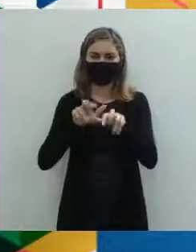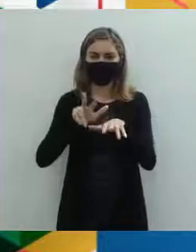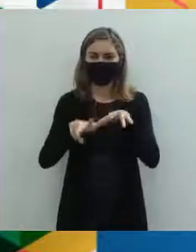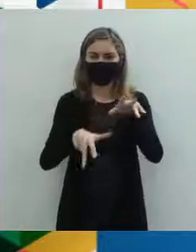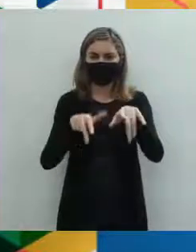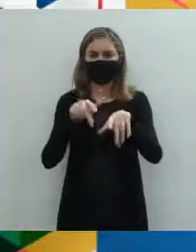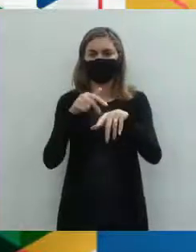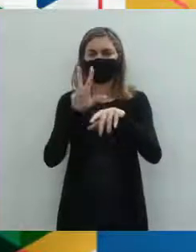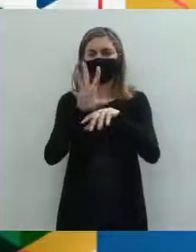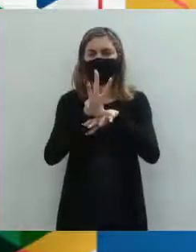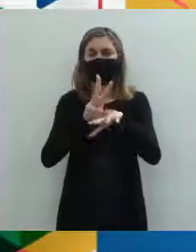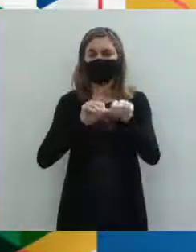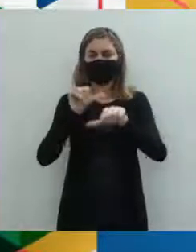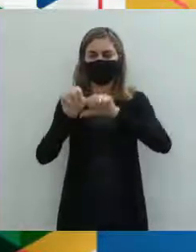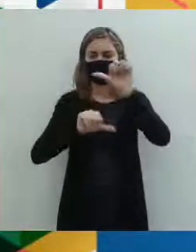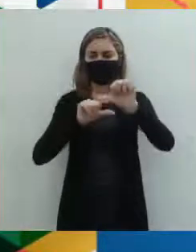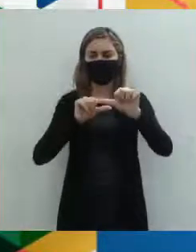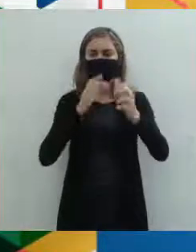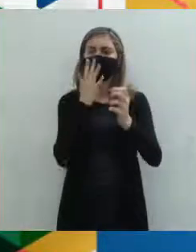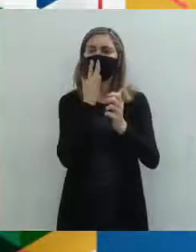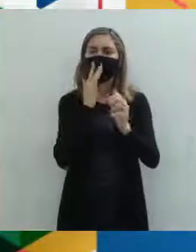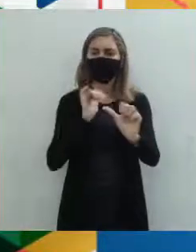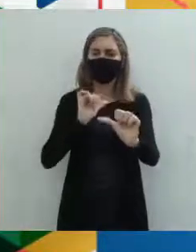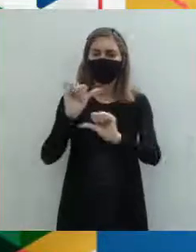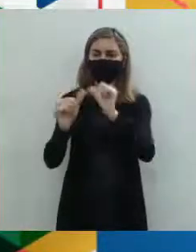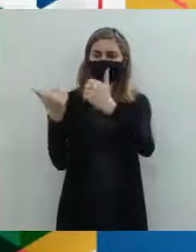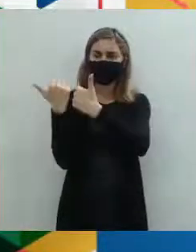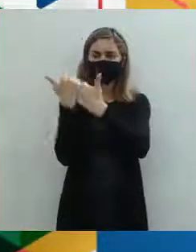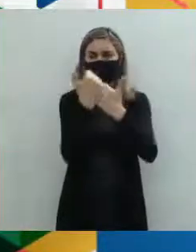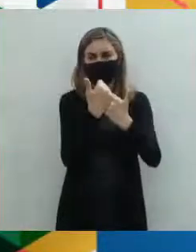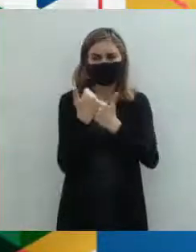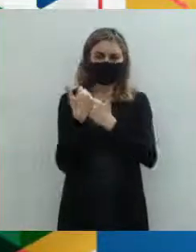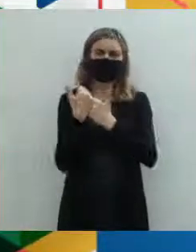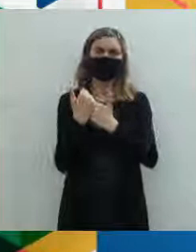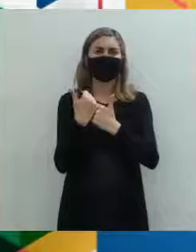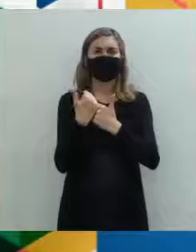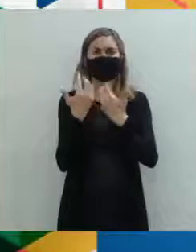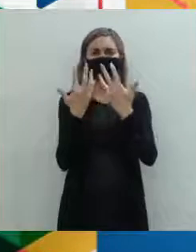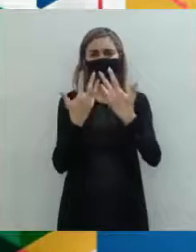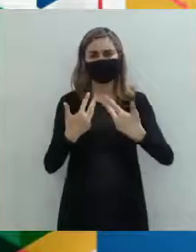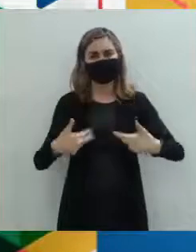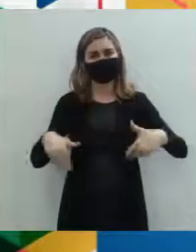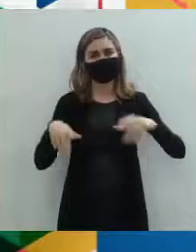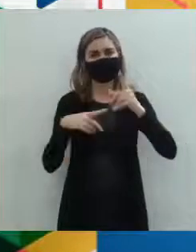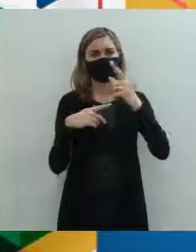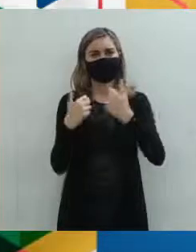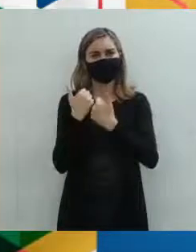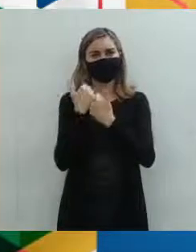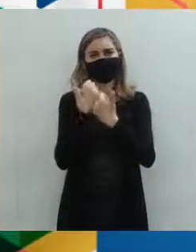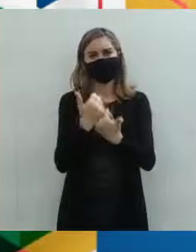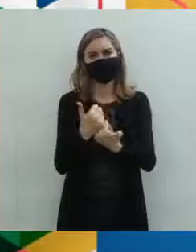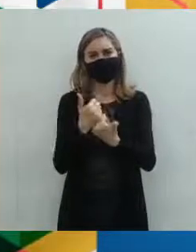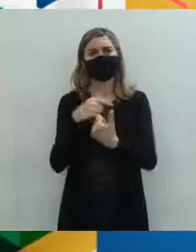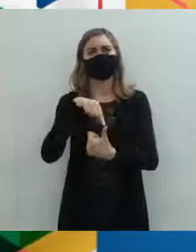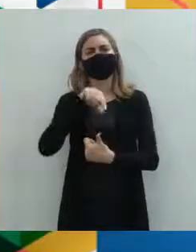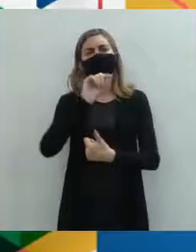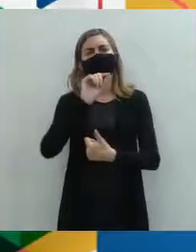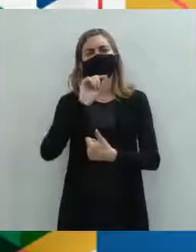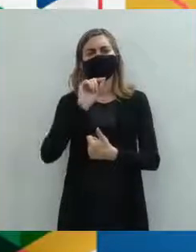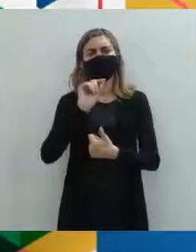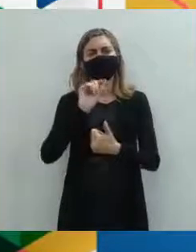de acordo com o ambiente, representando um dos melhores exemplos da natureza, né? De quê?